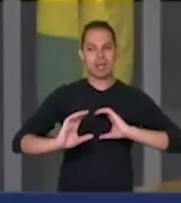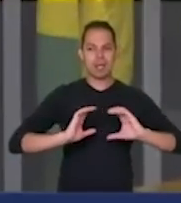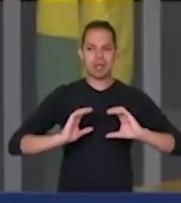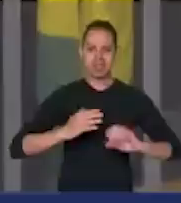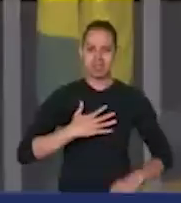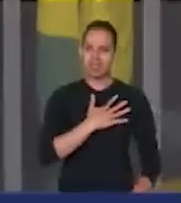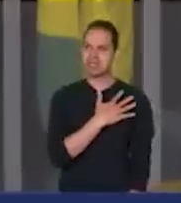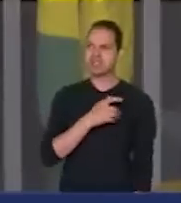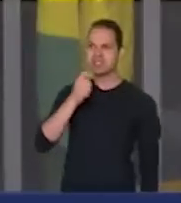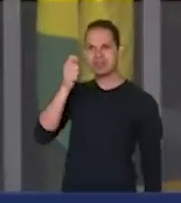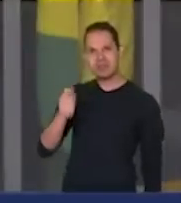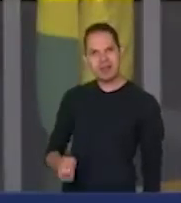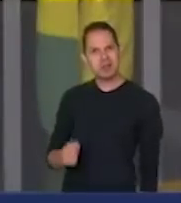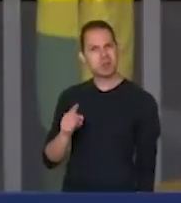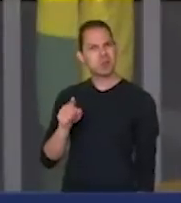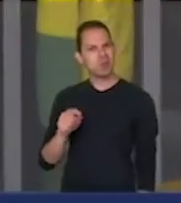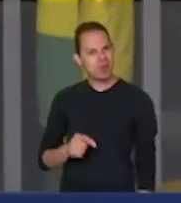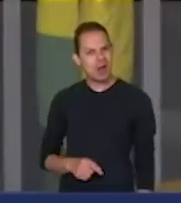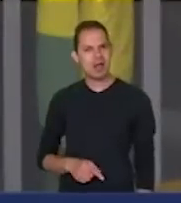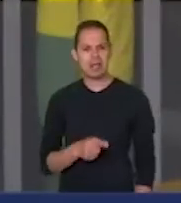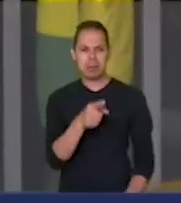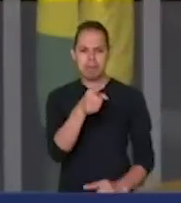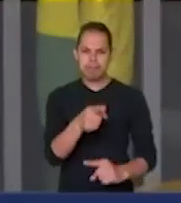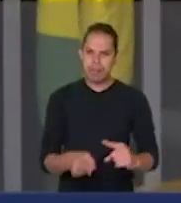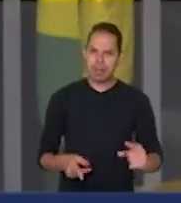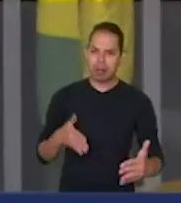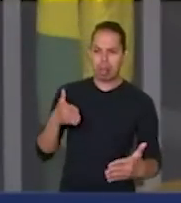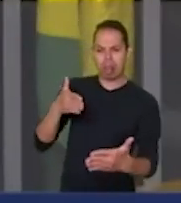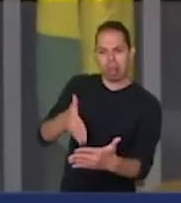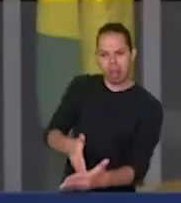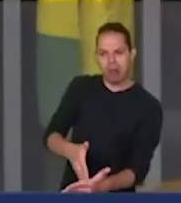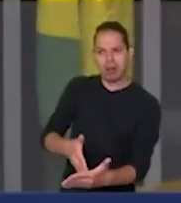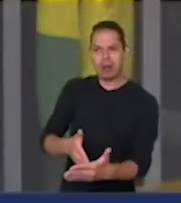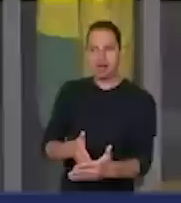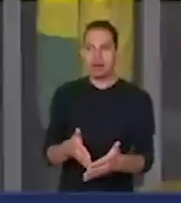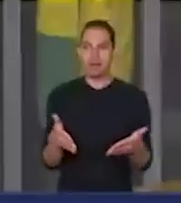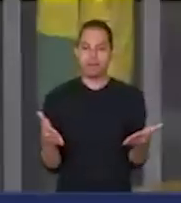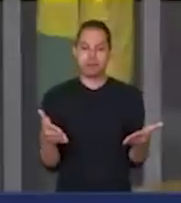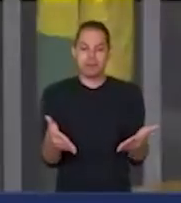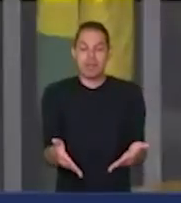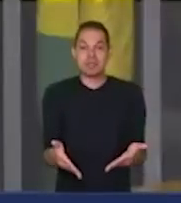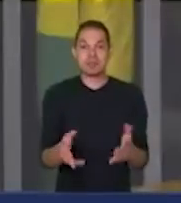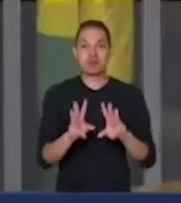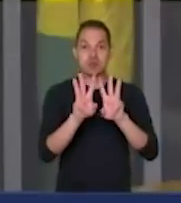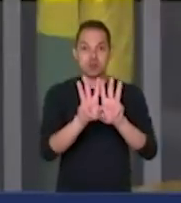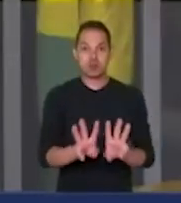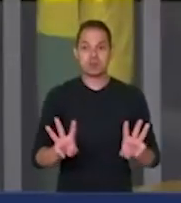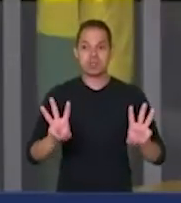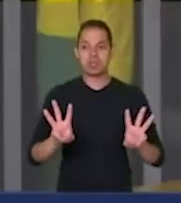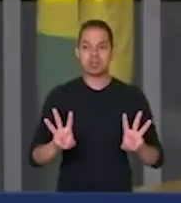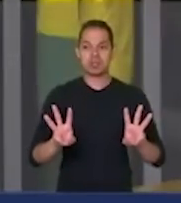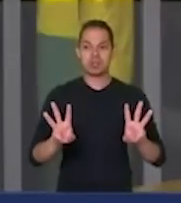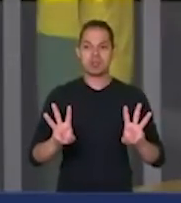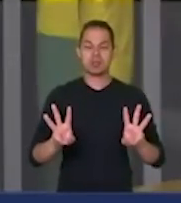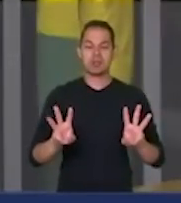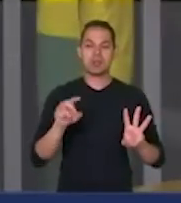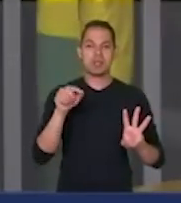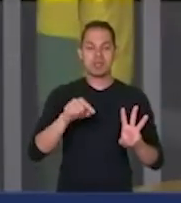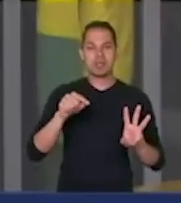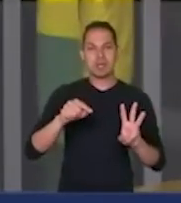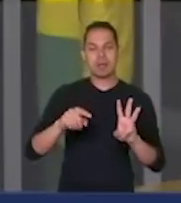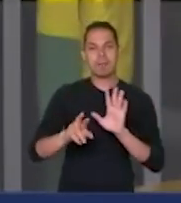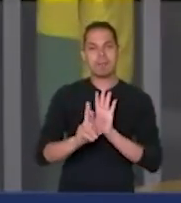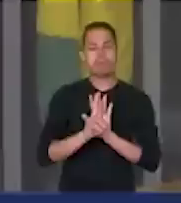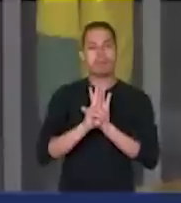Que limitação é esta? A participação de um site que representa a opinião